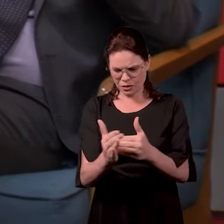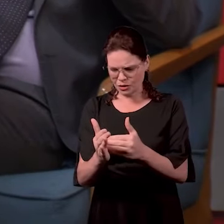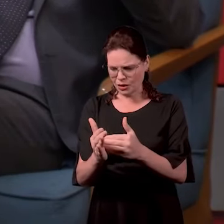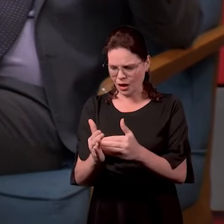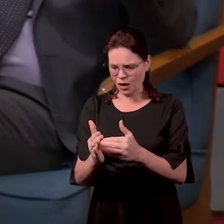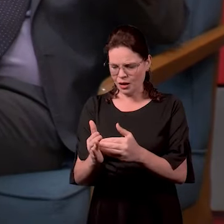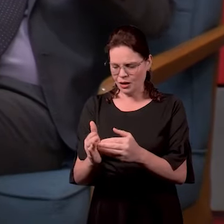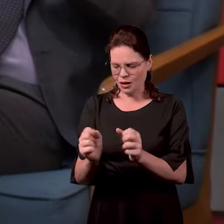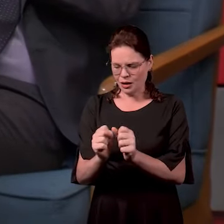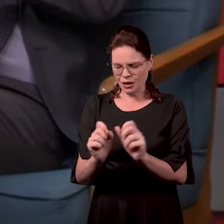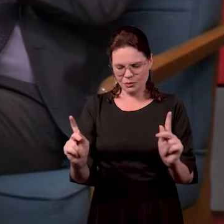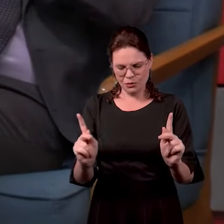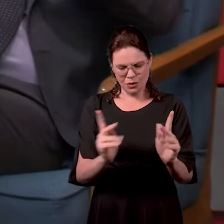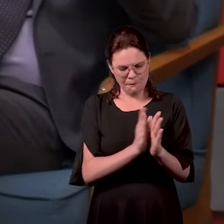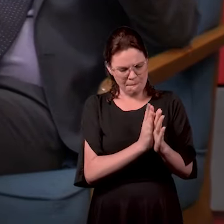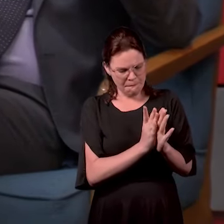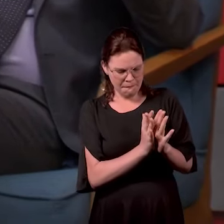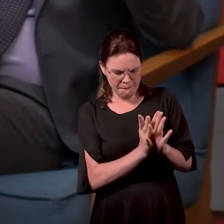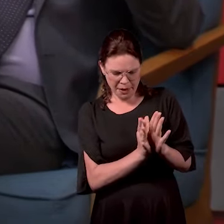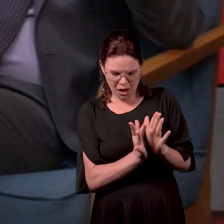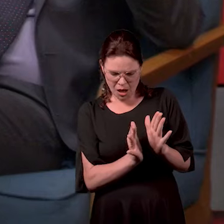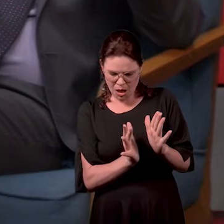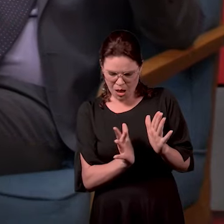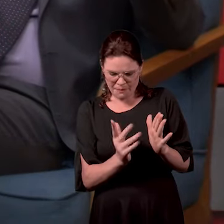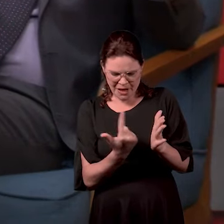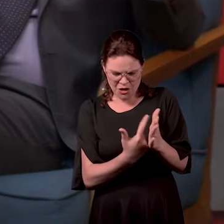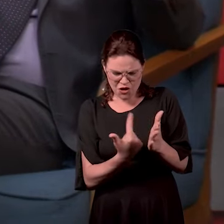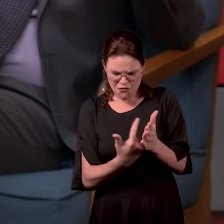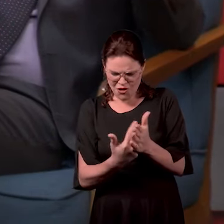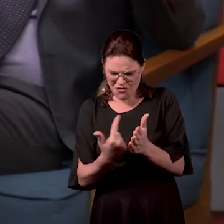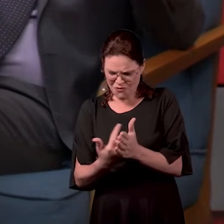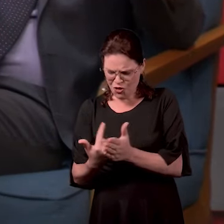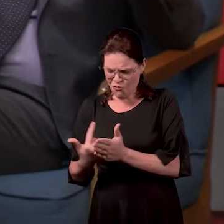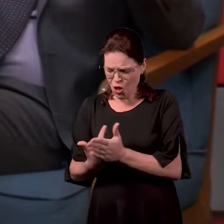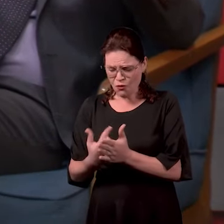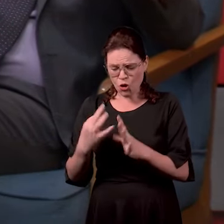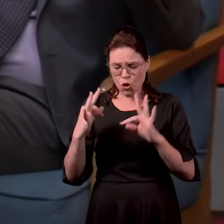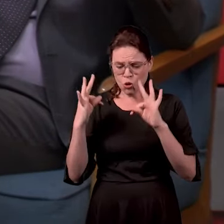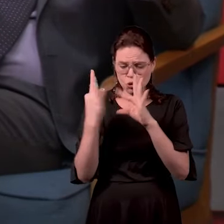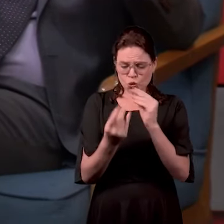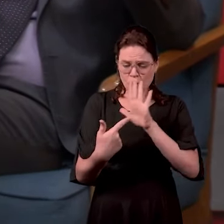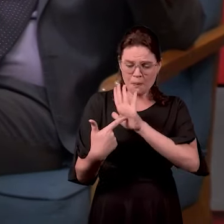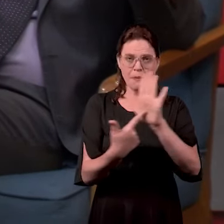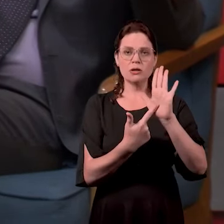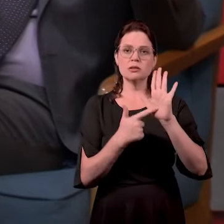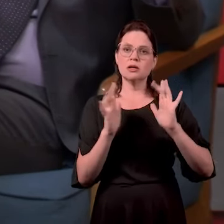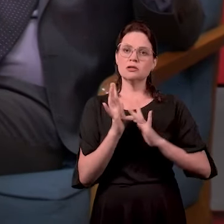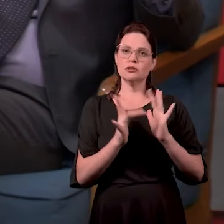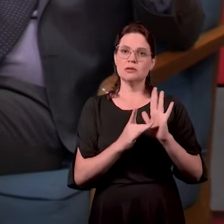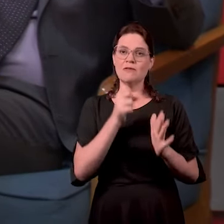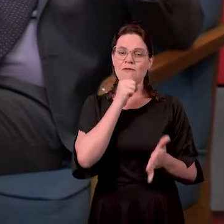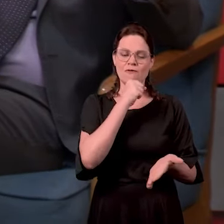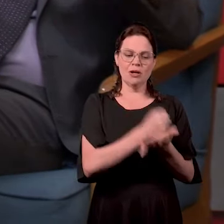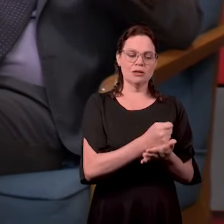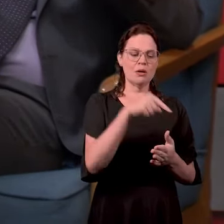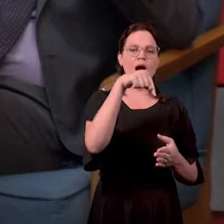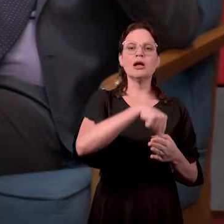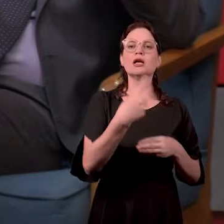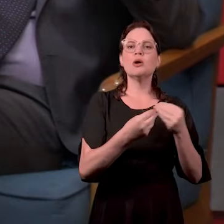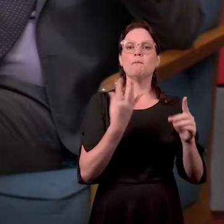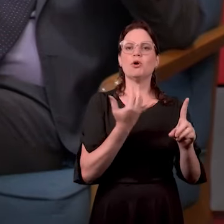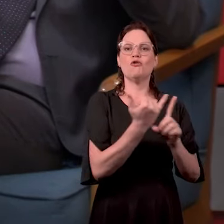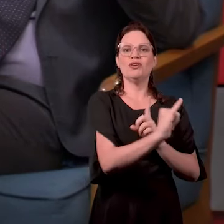Novo Testamento, ele passa, né, em toda a palavra. No Velho Testamento ele é profeticamente, ele está de forma profética no Velho